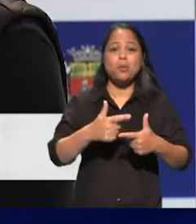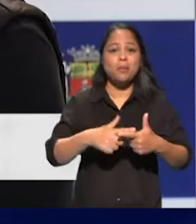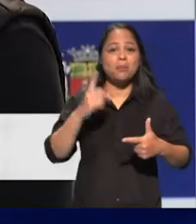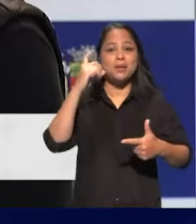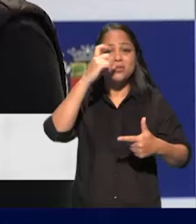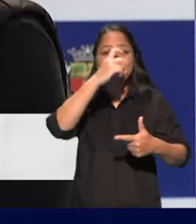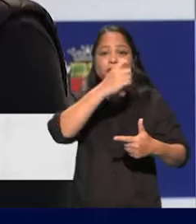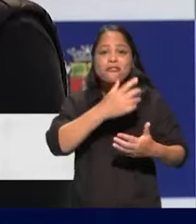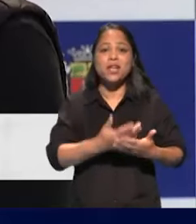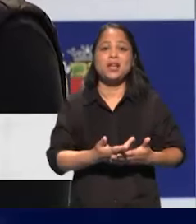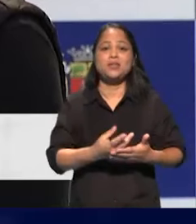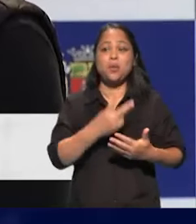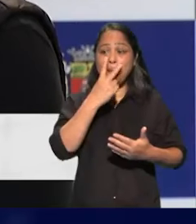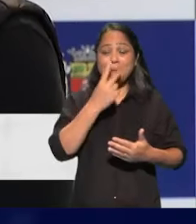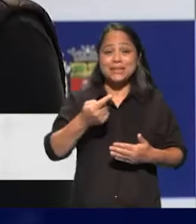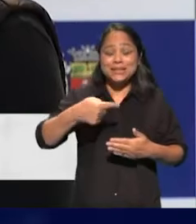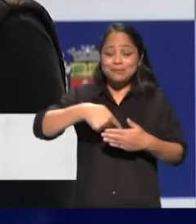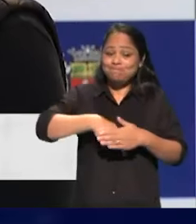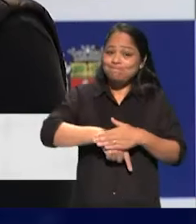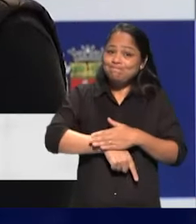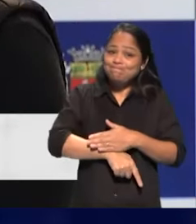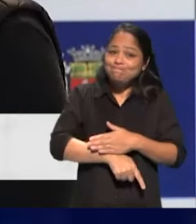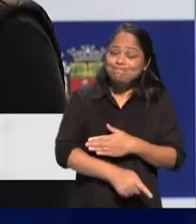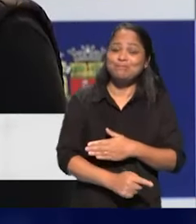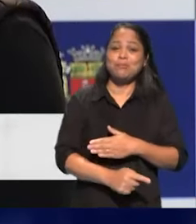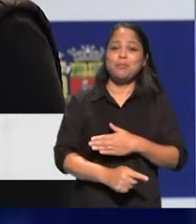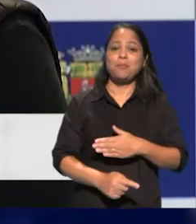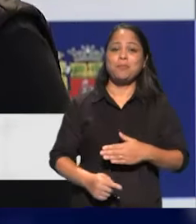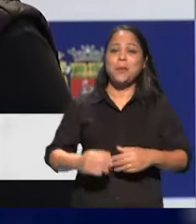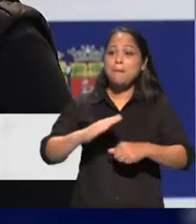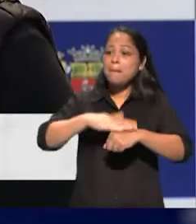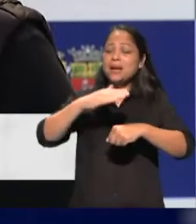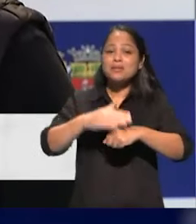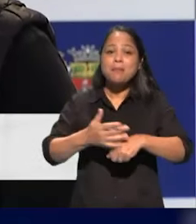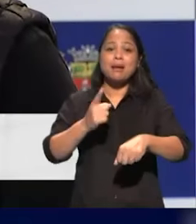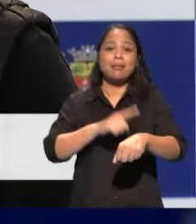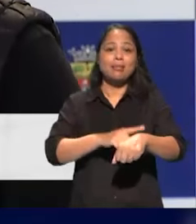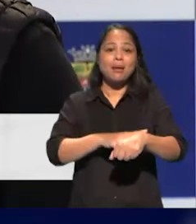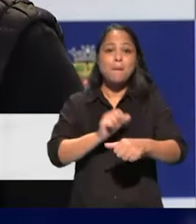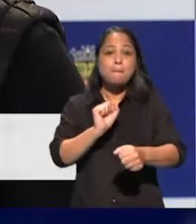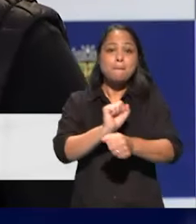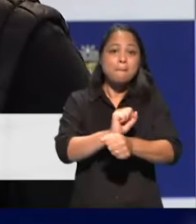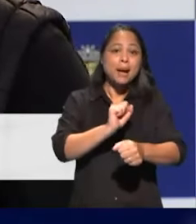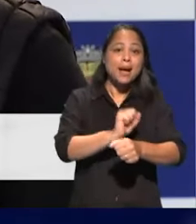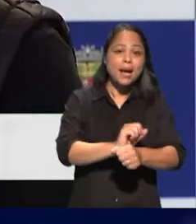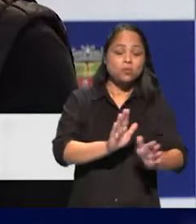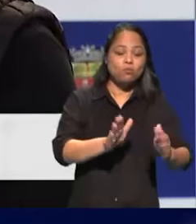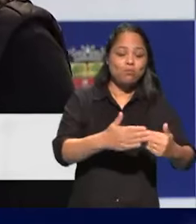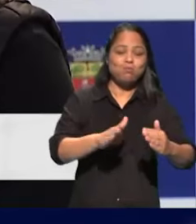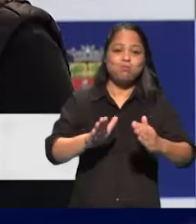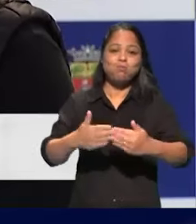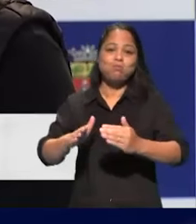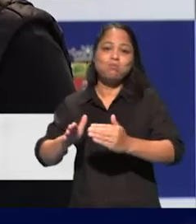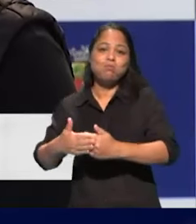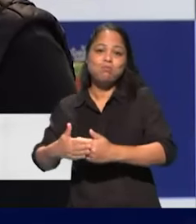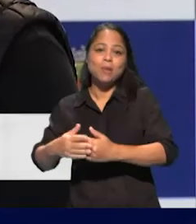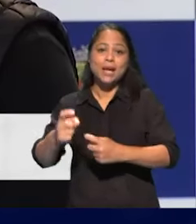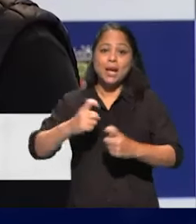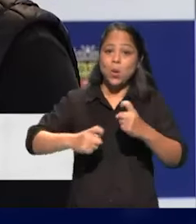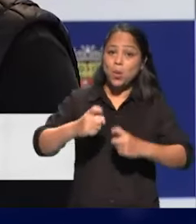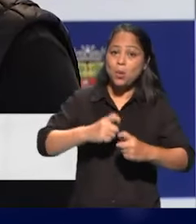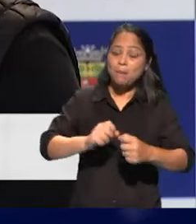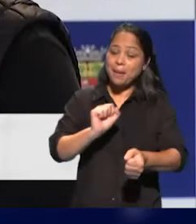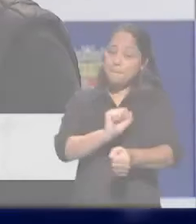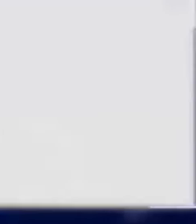vou estar se aprofundando quanto mais tempo você fica parado naturalmente os riscos né de você ter um colapso econômico é muito maior